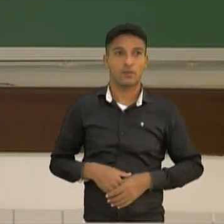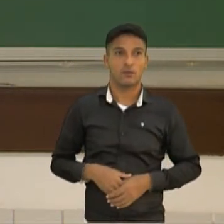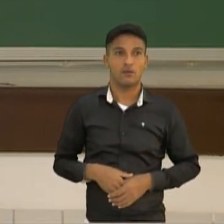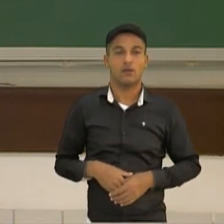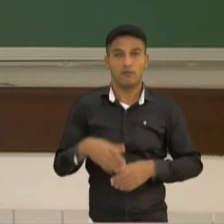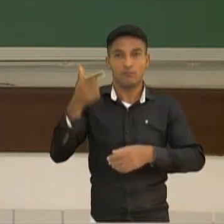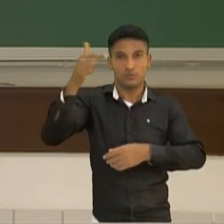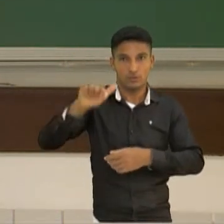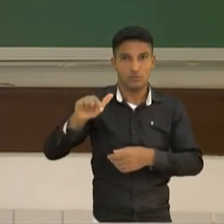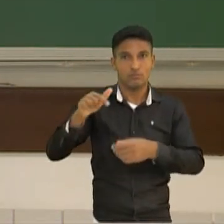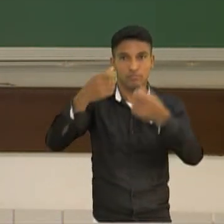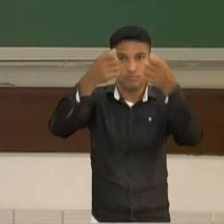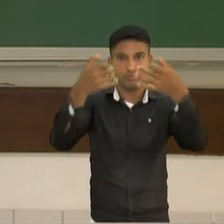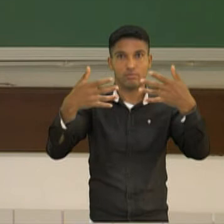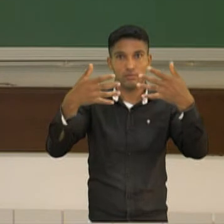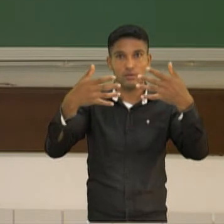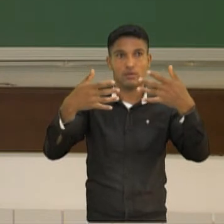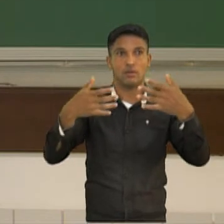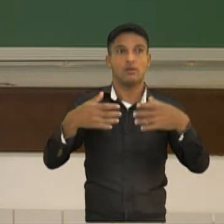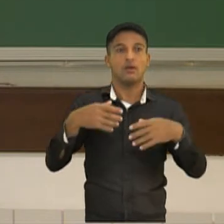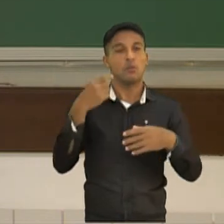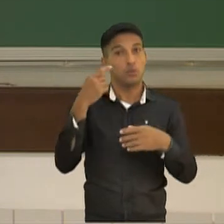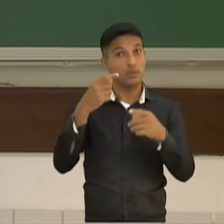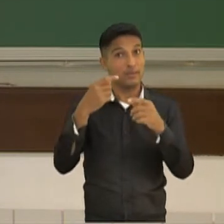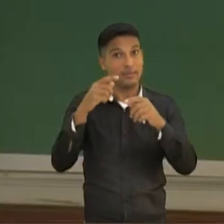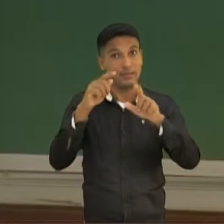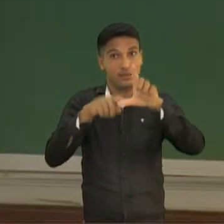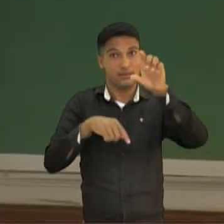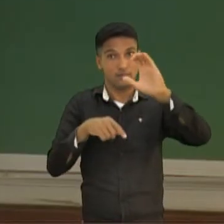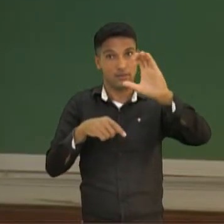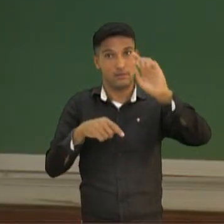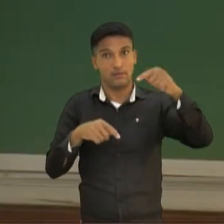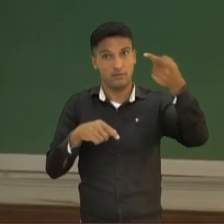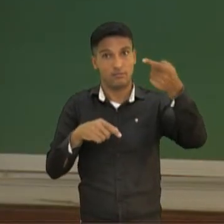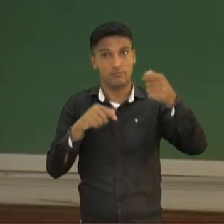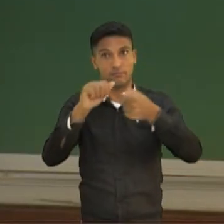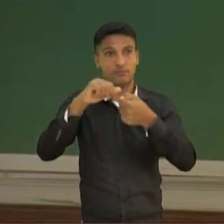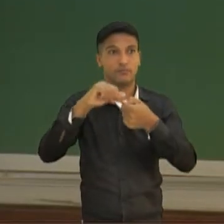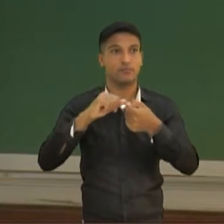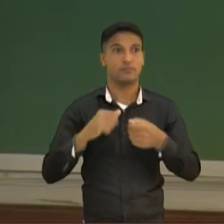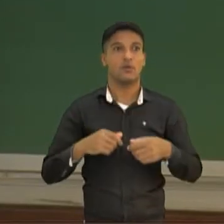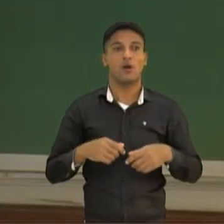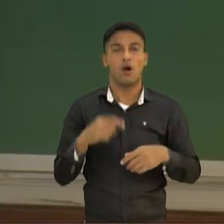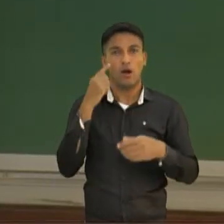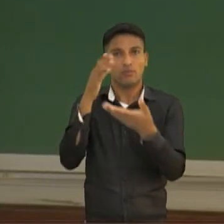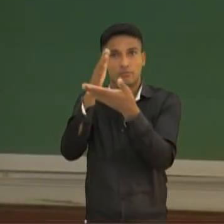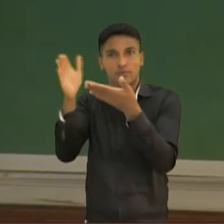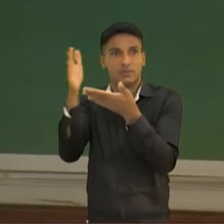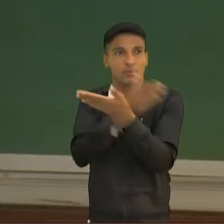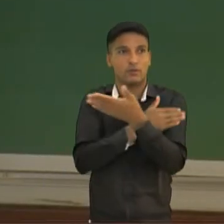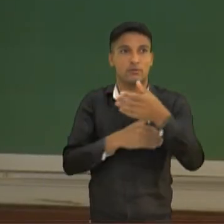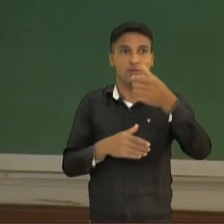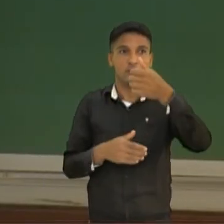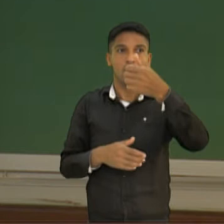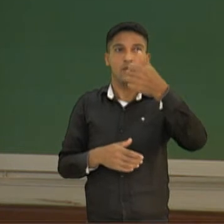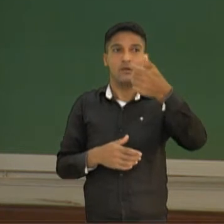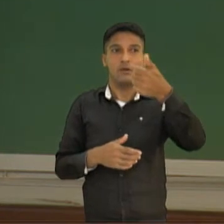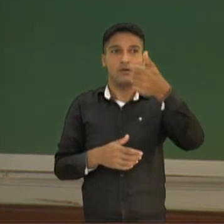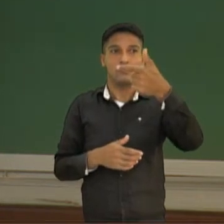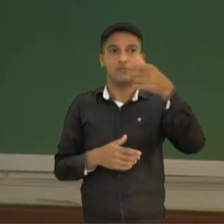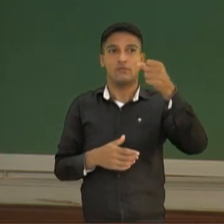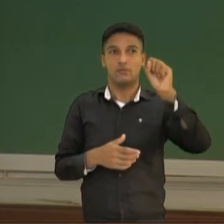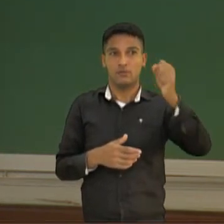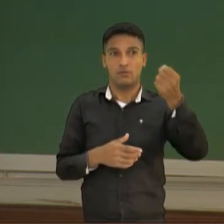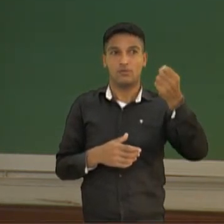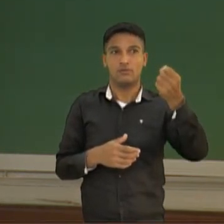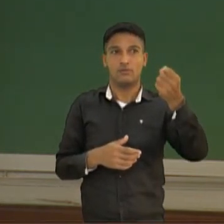para que a gente possa fazer a letra C depois. Então, olha lá. O que a prof fez primeiro? Separou 100 mais 20 mais 8.